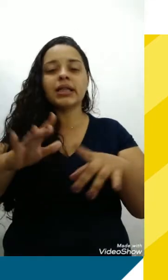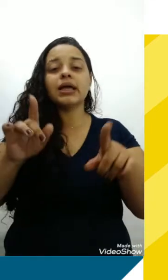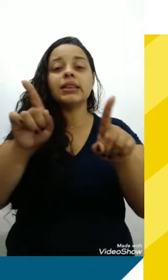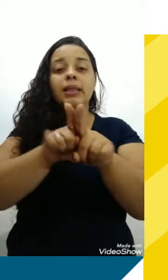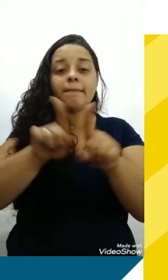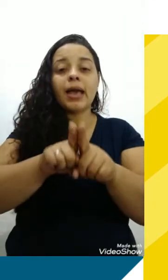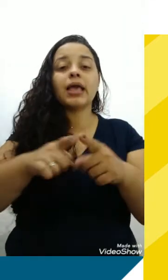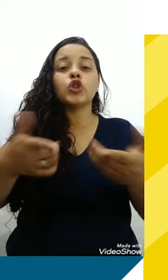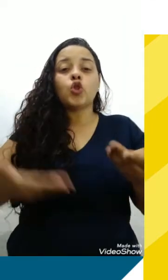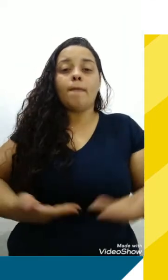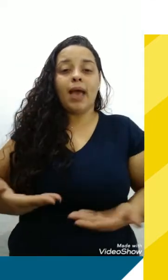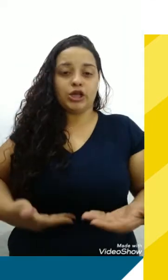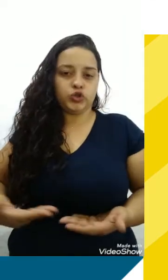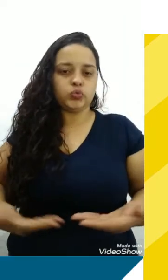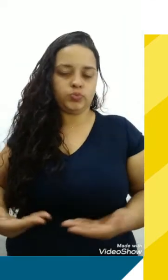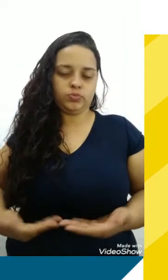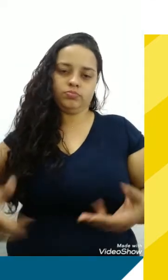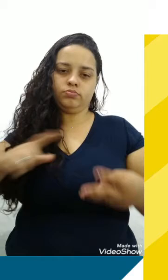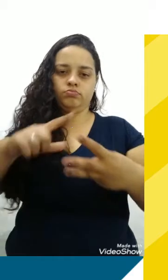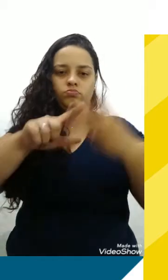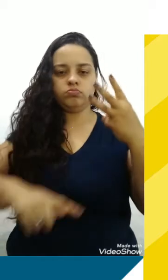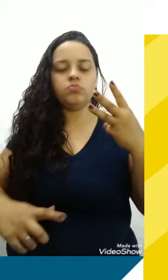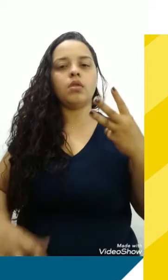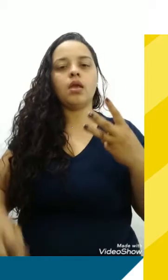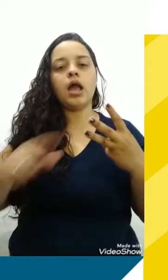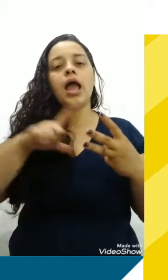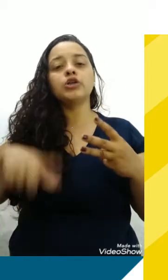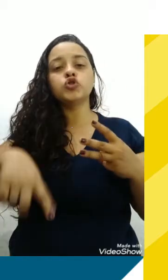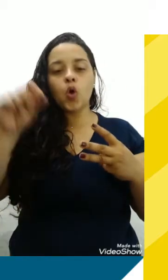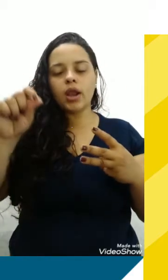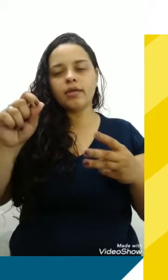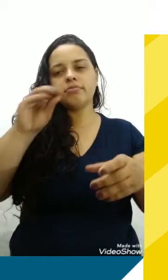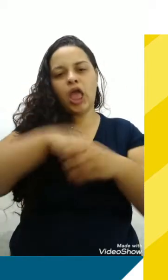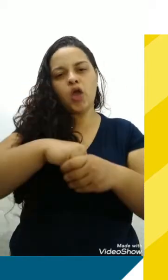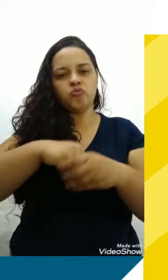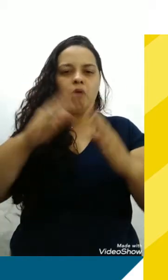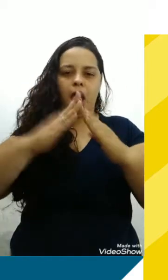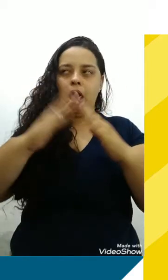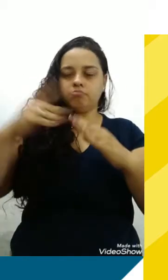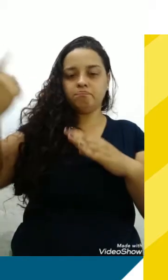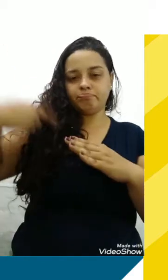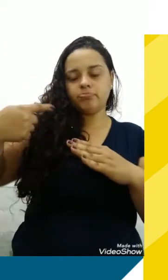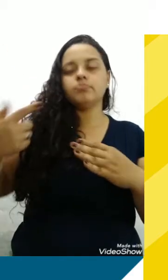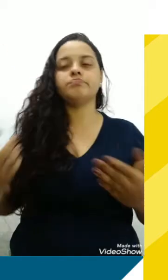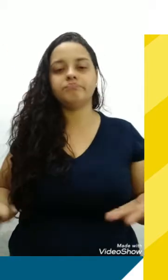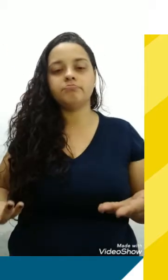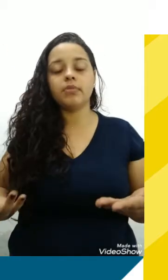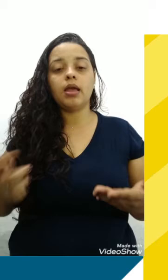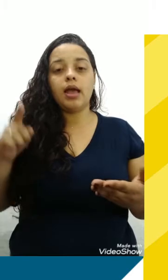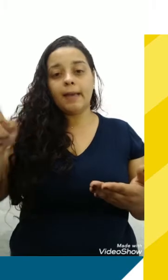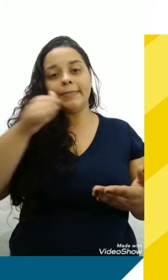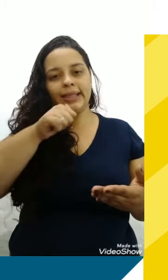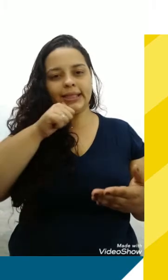de também falar sobre o trabalho doméstico desempenhado por alguns escravizados que eram escolhidos para permanecer dentro das casas dos seus senhores.